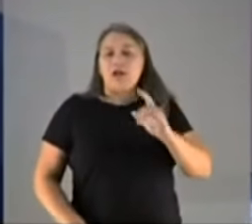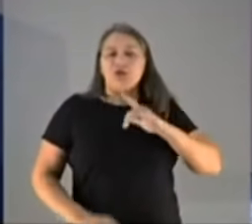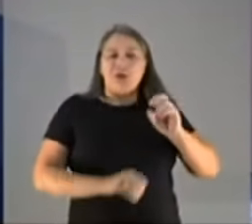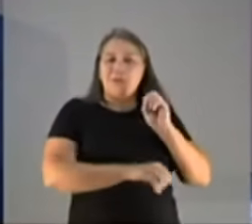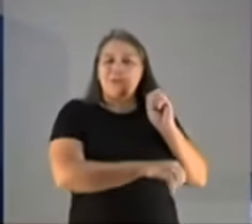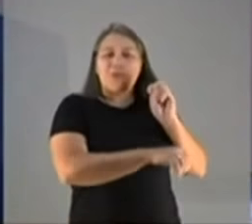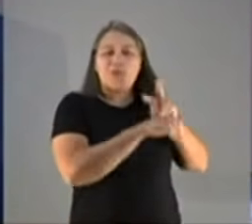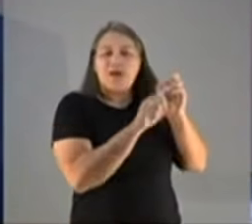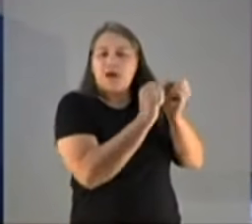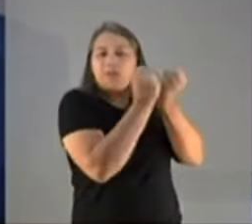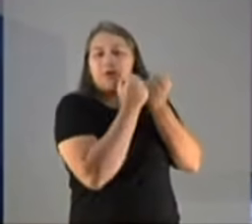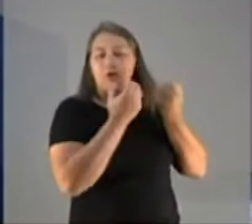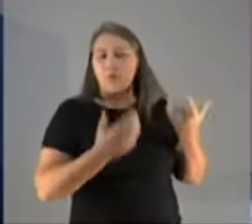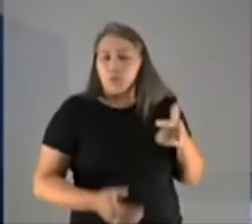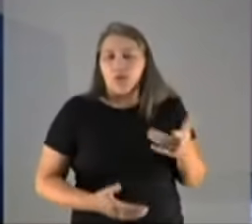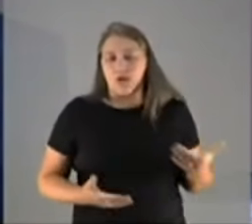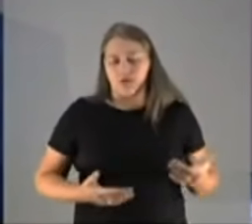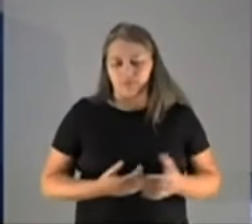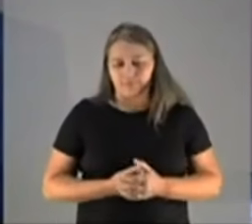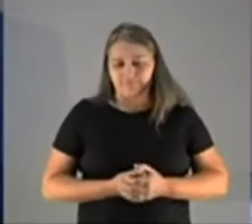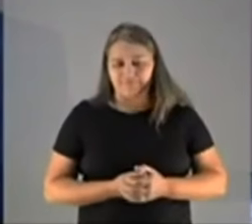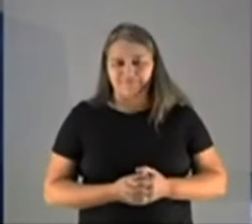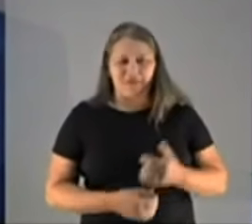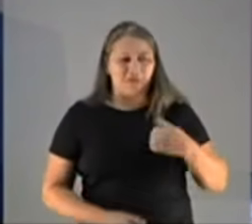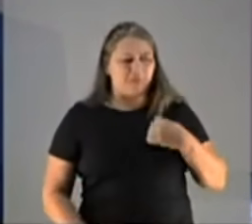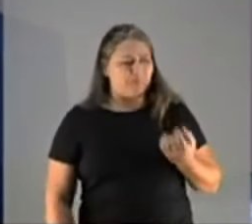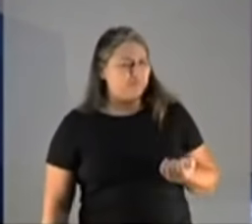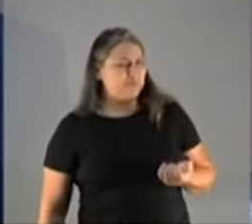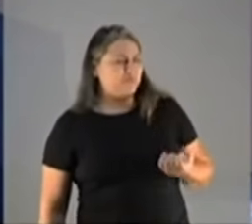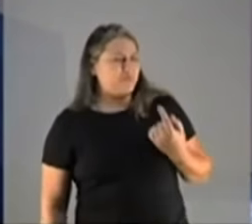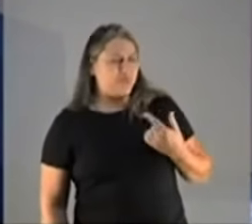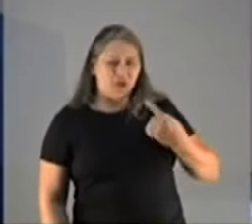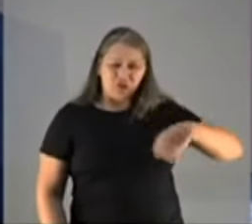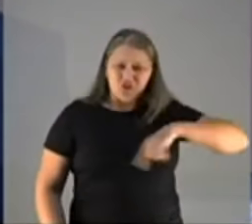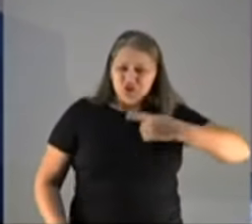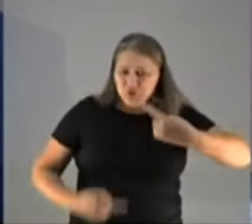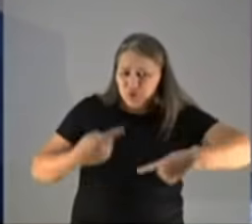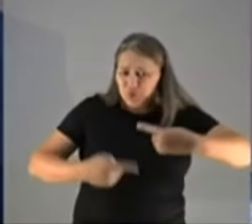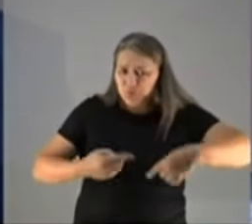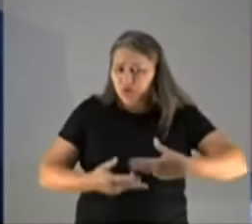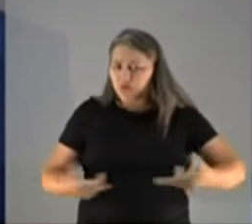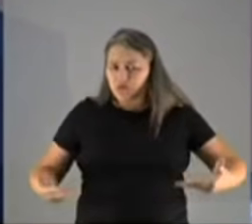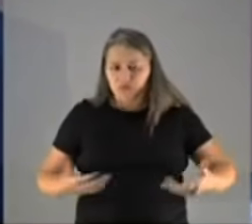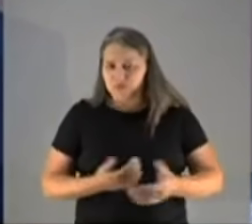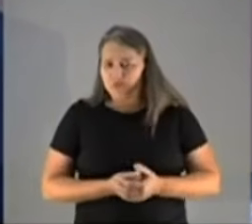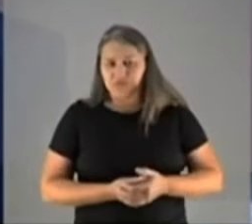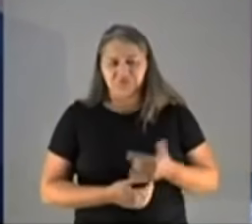rebanho. Isso não existe. Para mim é muito estranho que a gente discuta esse tipo de coisa. Não tem Perfeito. lógica.